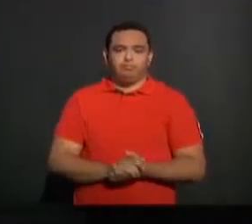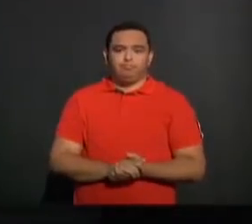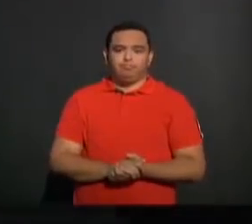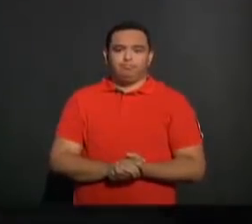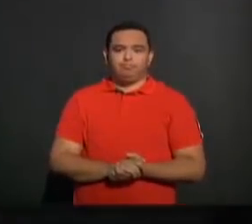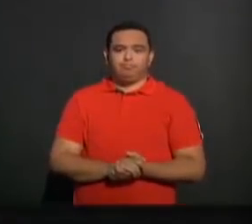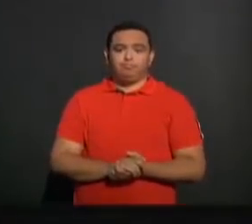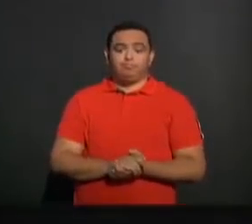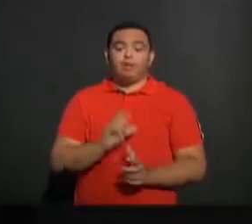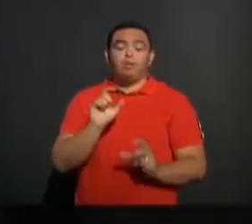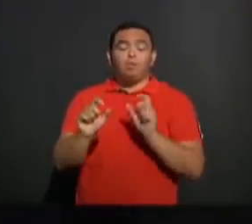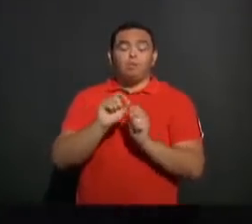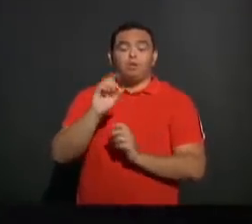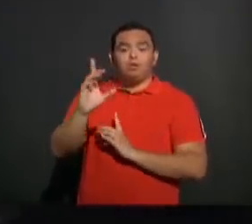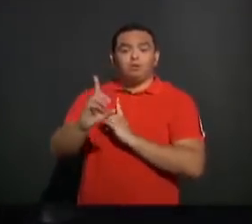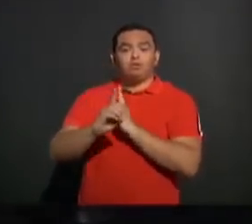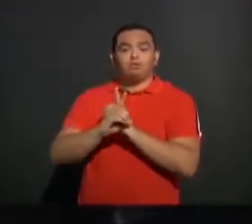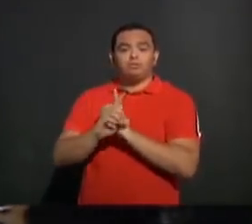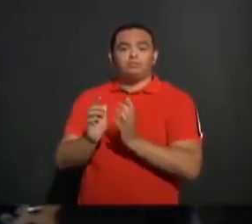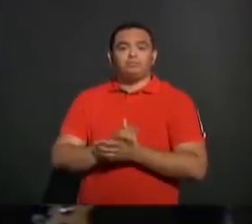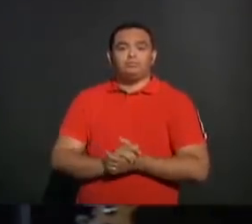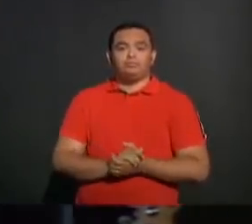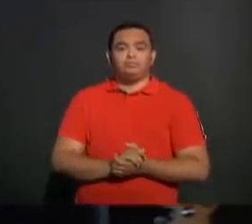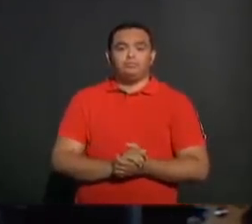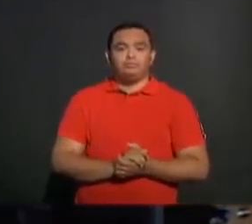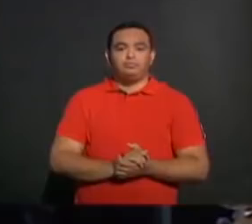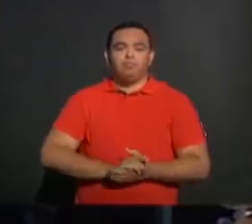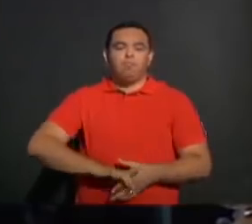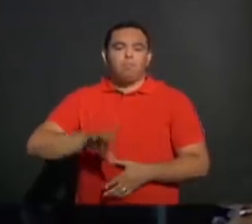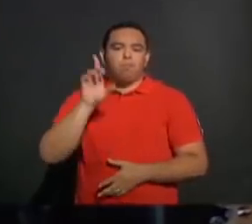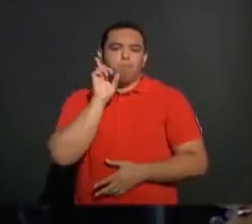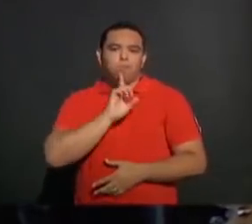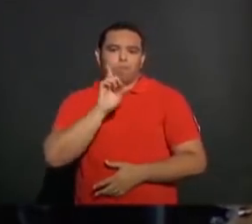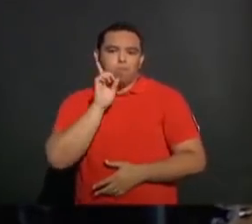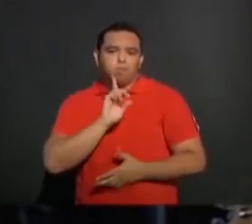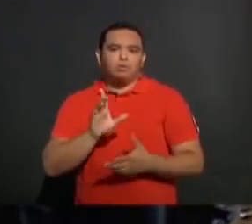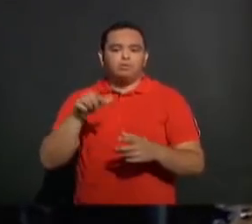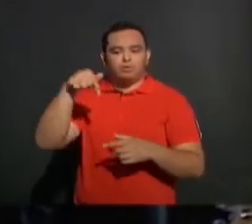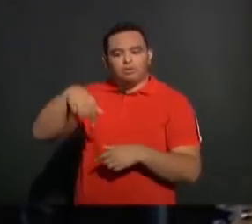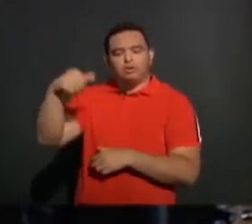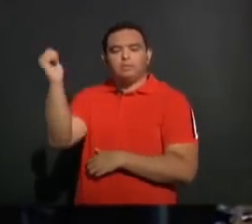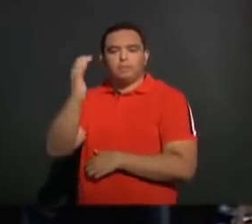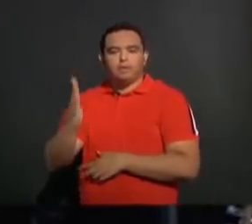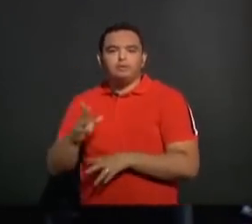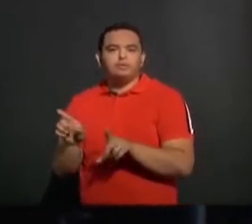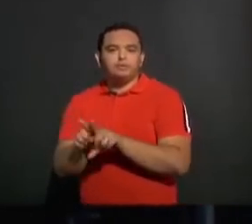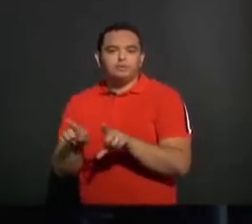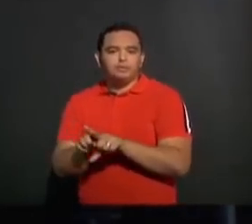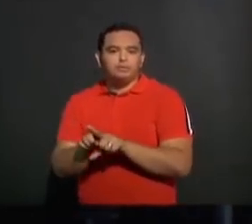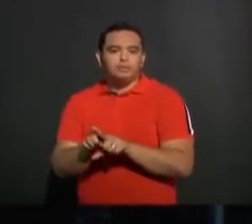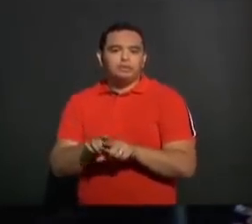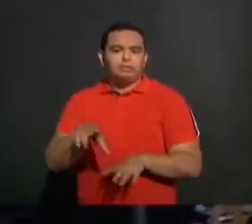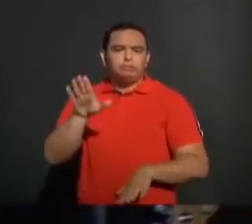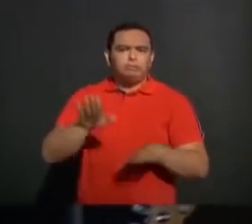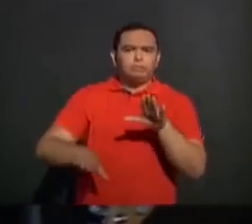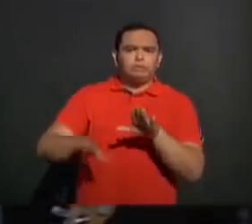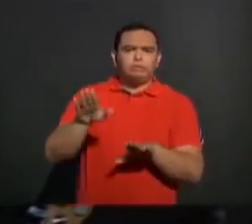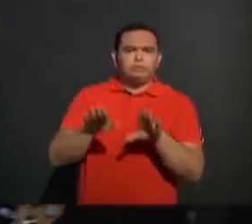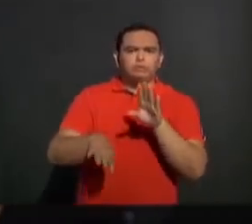Sabe o que ele descobriu? Tanto na Europa, quanto nos Estados Unidos, quanto na América Latina, mais ou